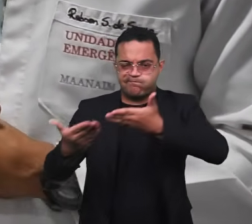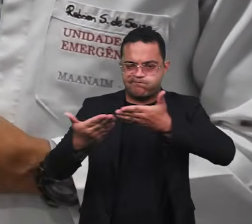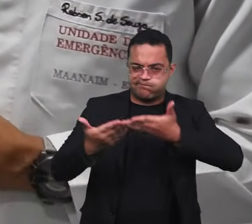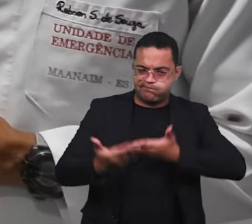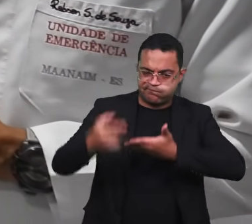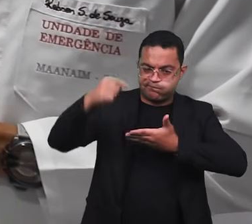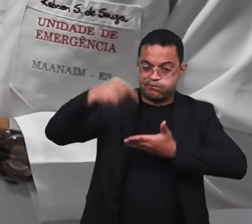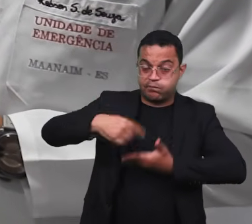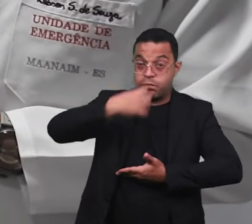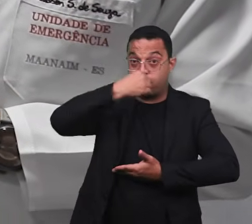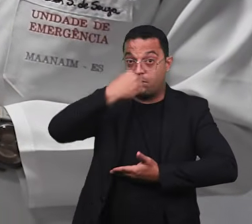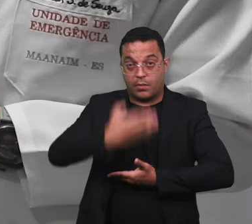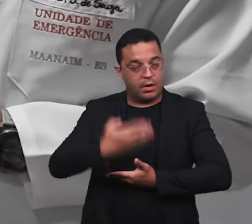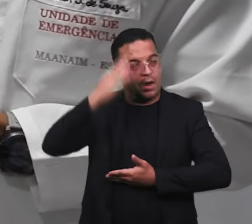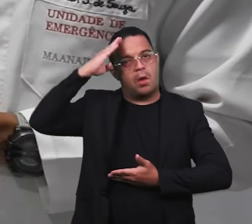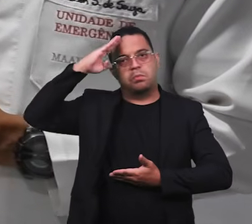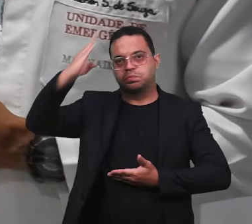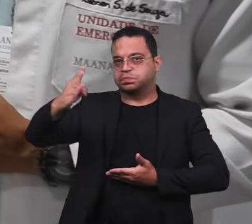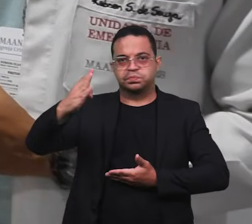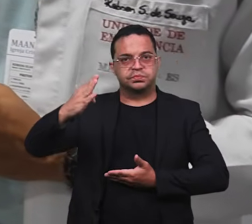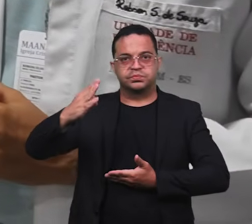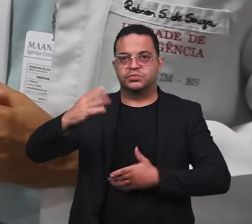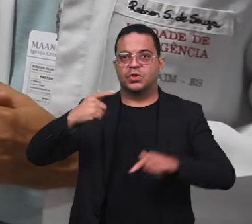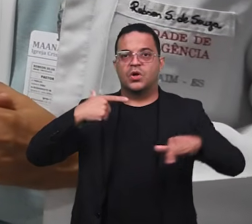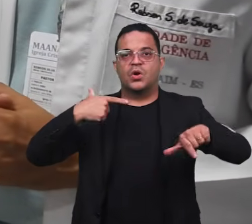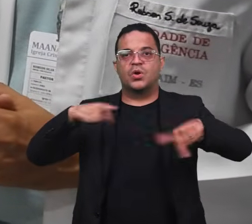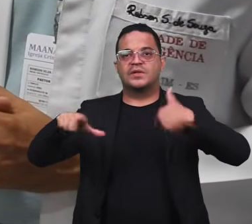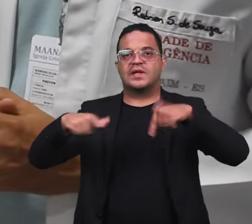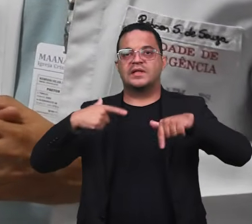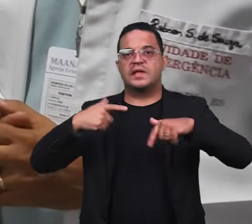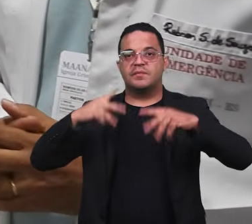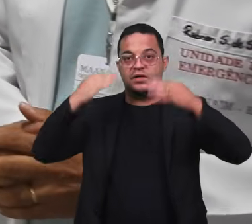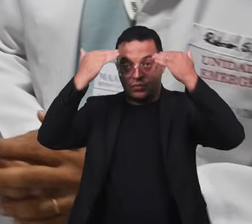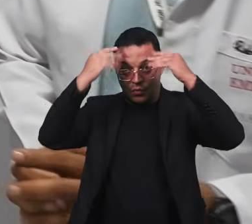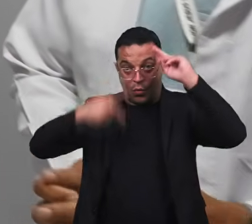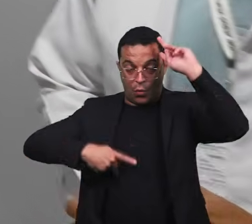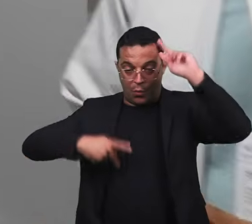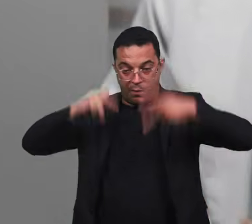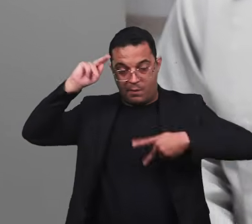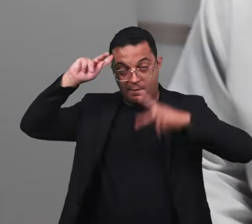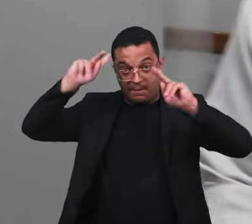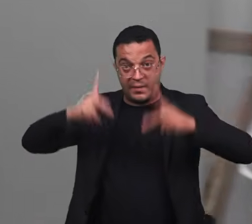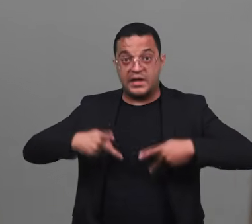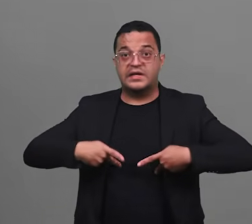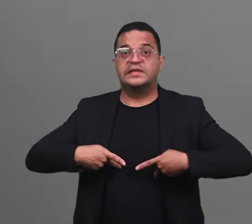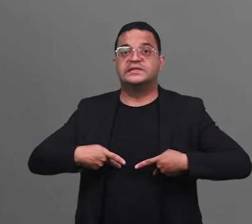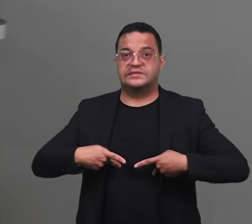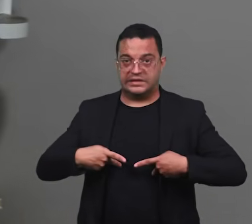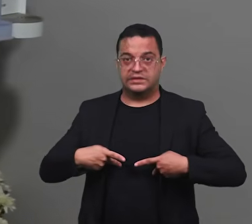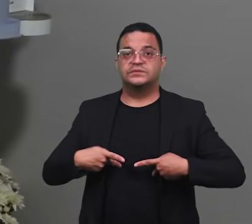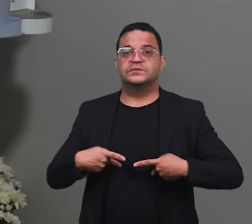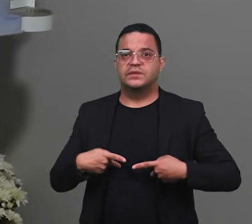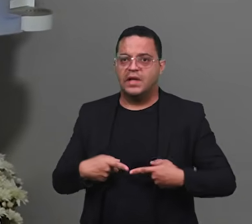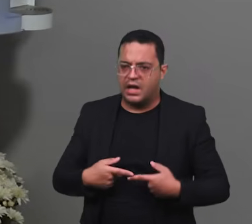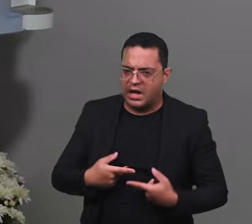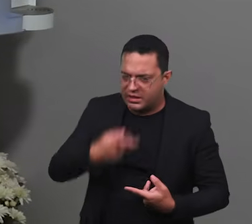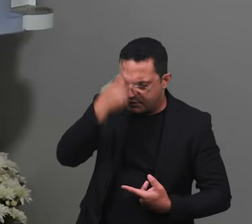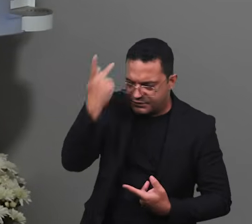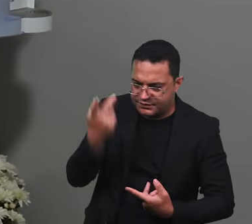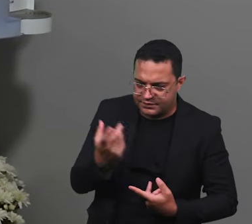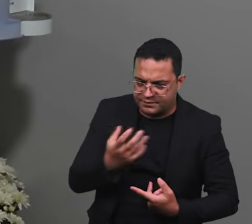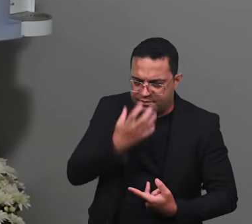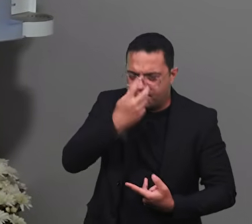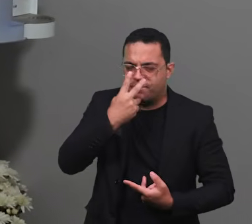né? Porque é um tratamento humanizado. Hoje as pessoas se sentem assim